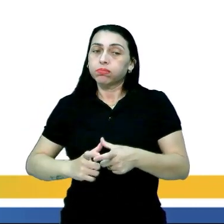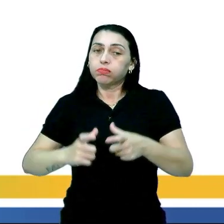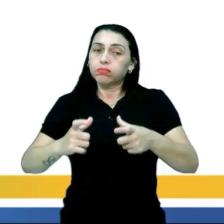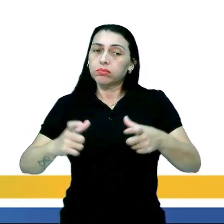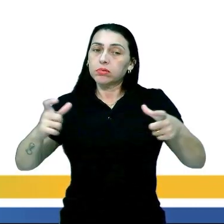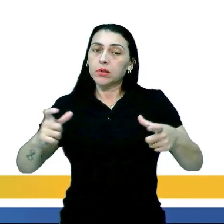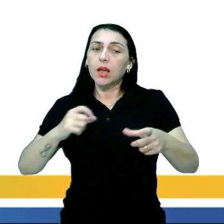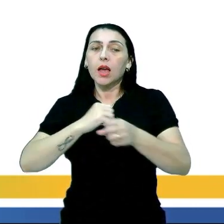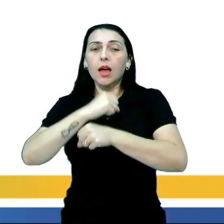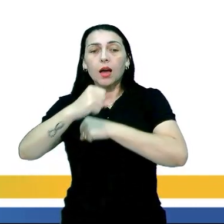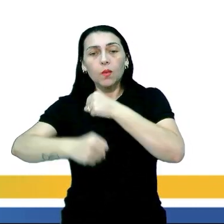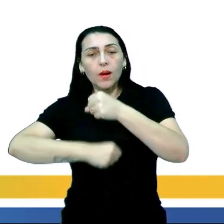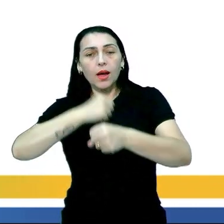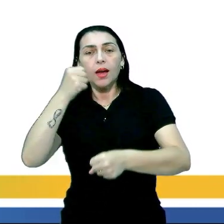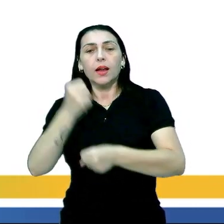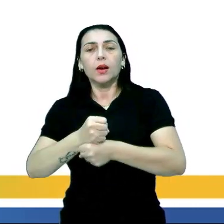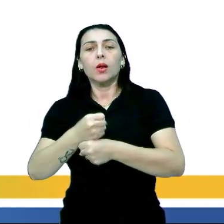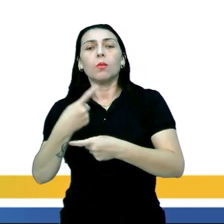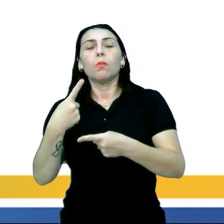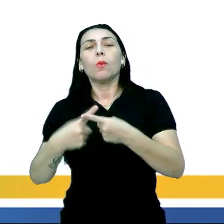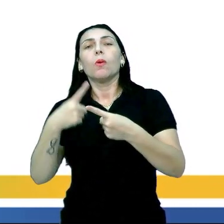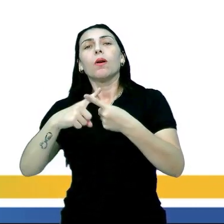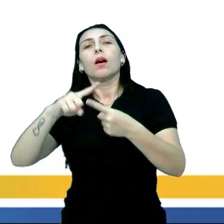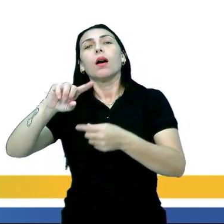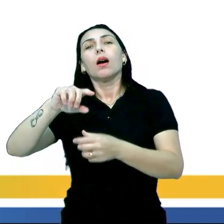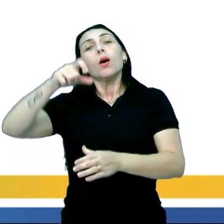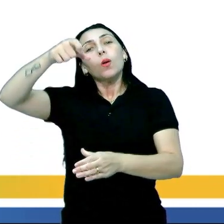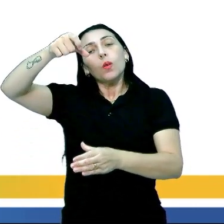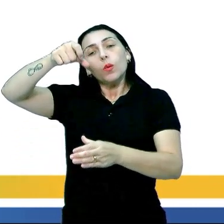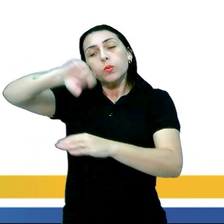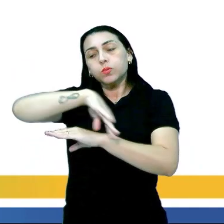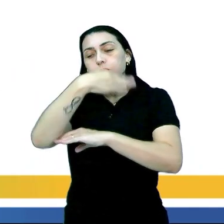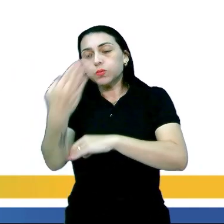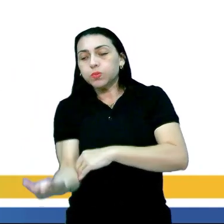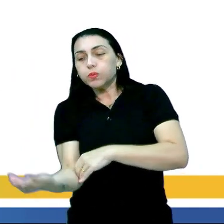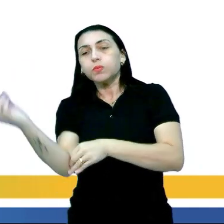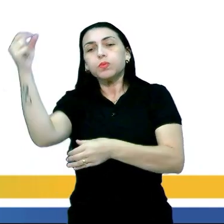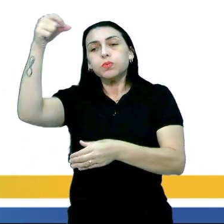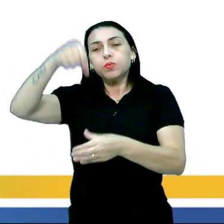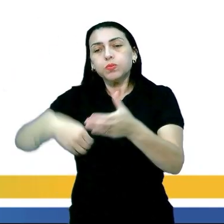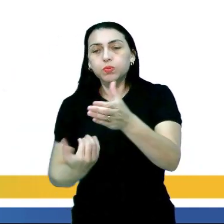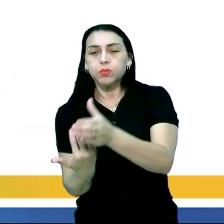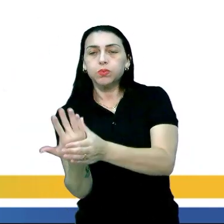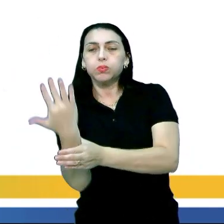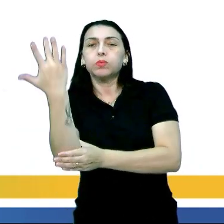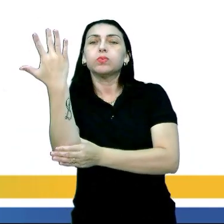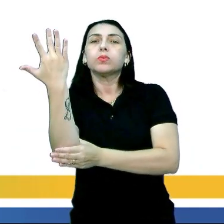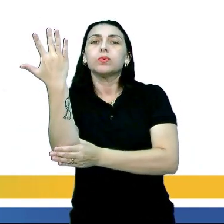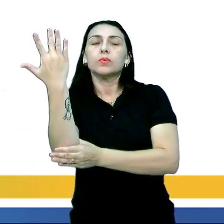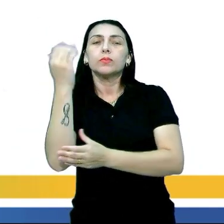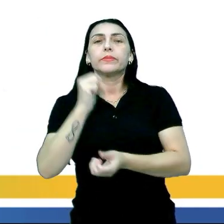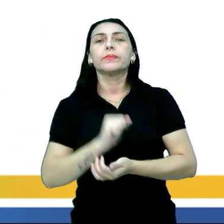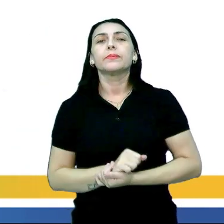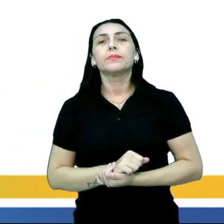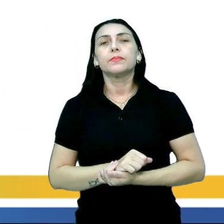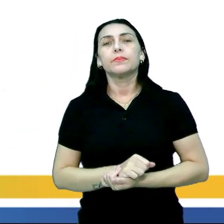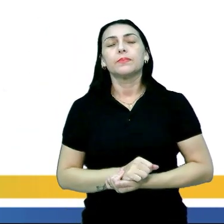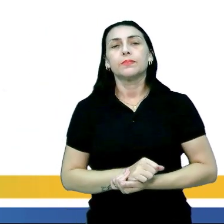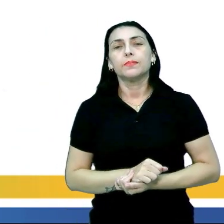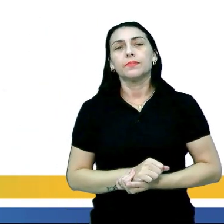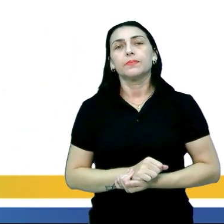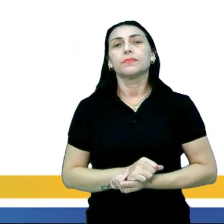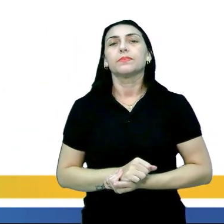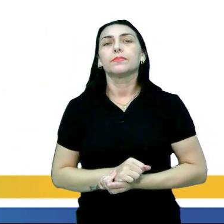preservada, porcentagem que cresce ano a ano devido a um intenso